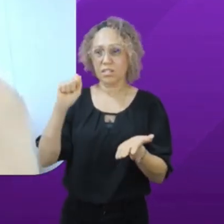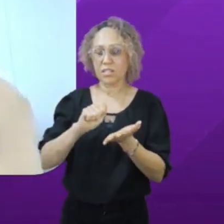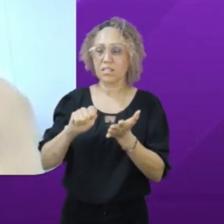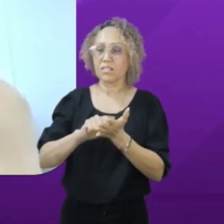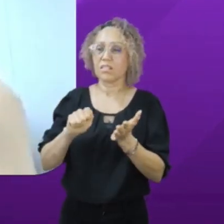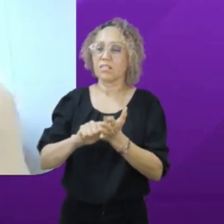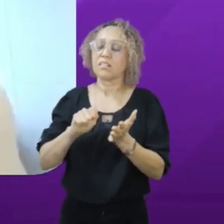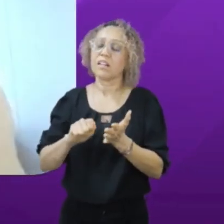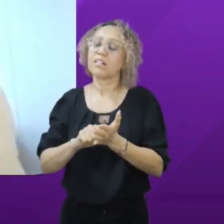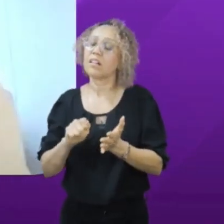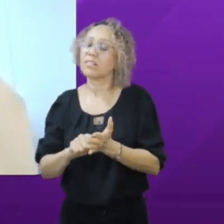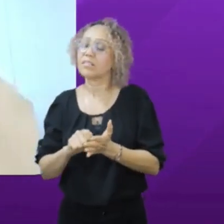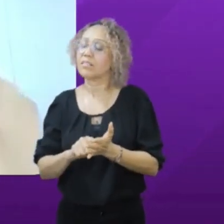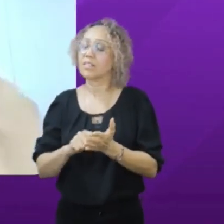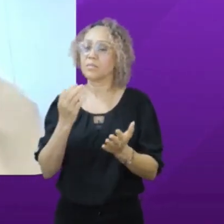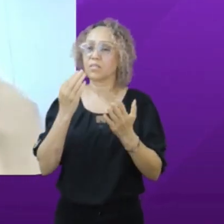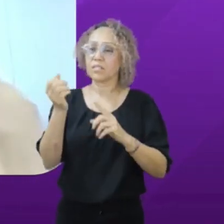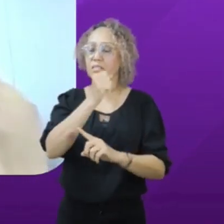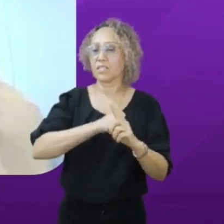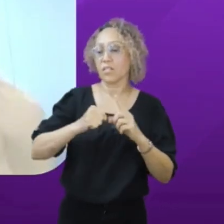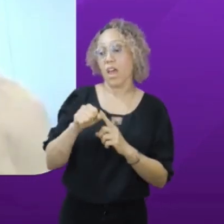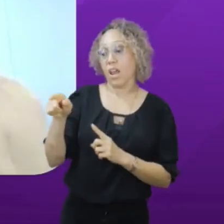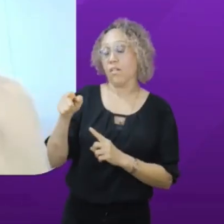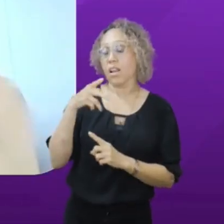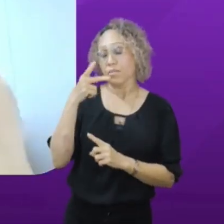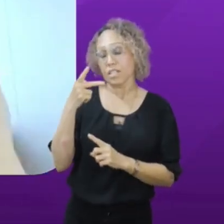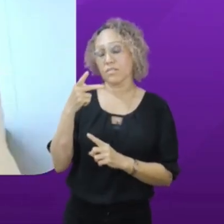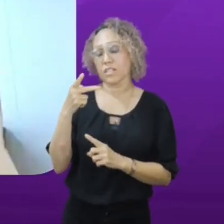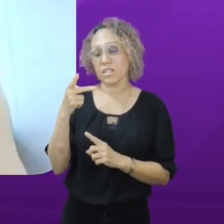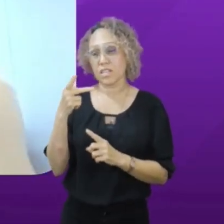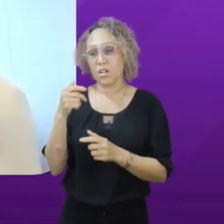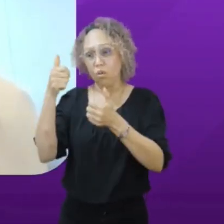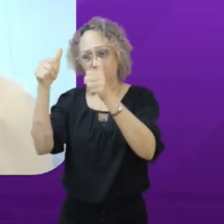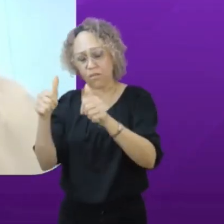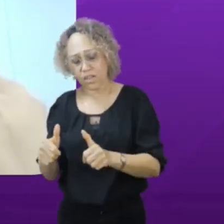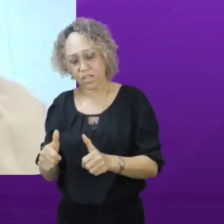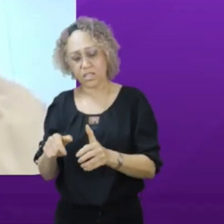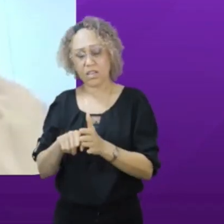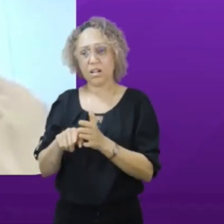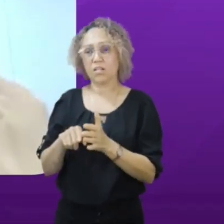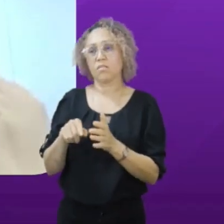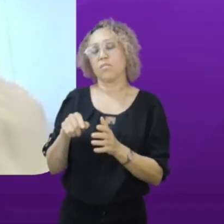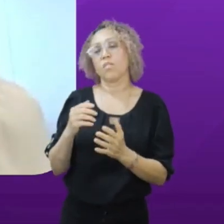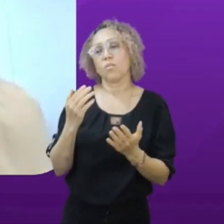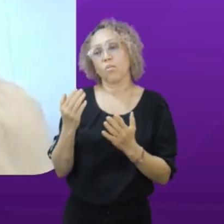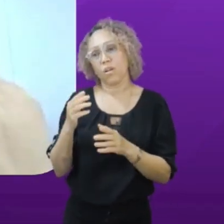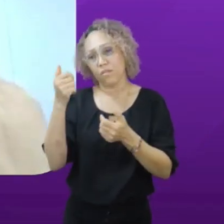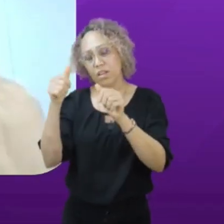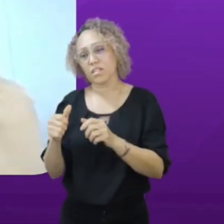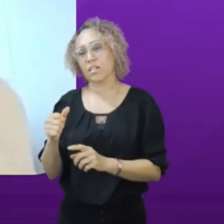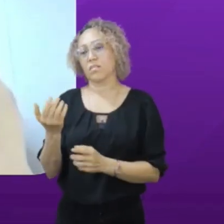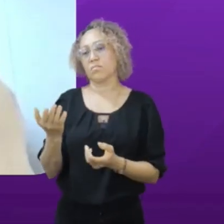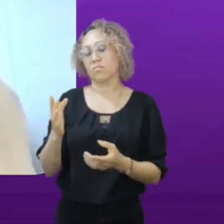vai falar para a gente fazer uma visão psicossocial, porque o sujeito constrói e, ao mesmo tempo, é construído pelo seu contexto